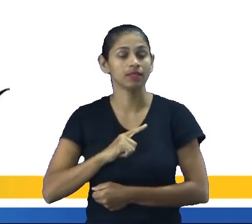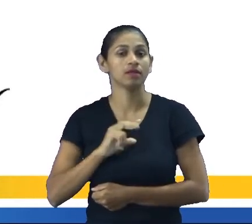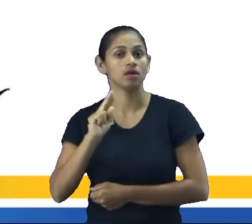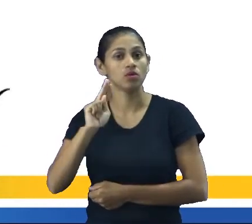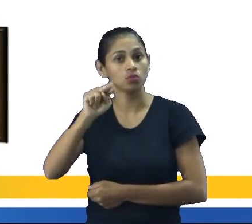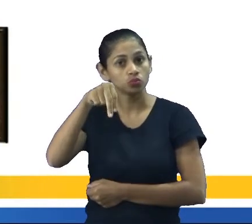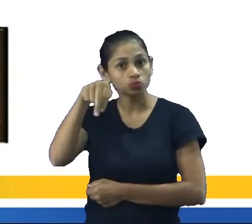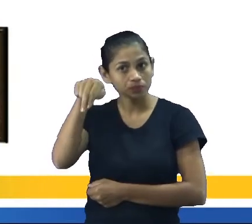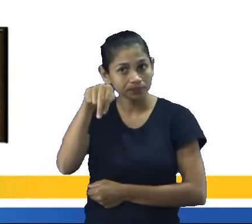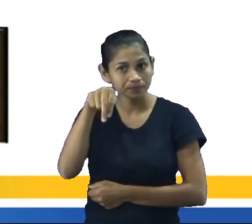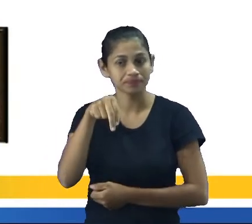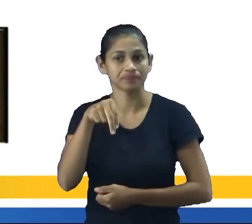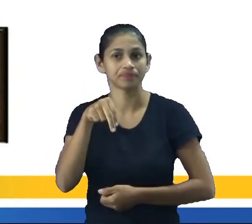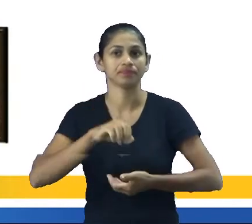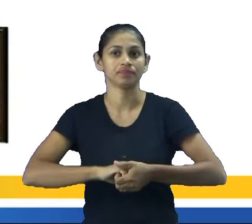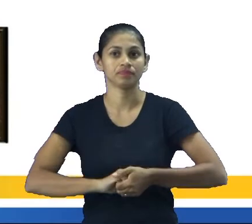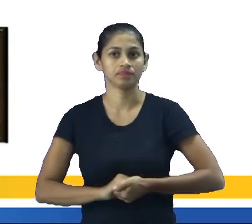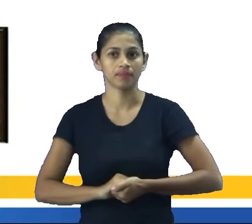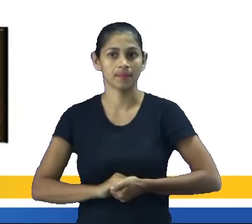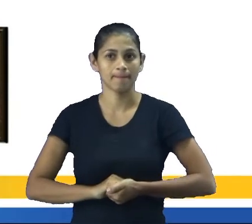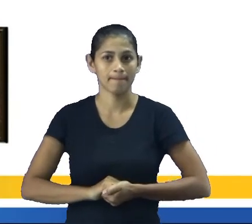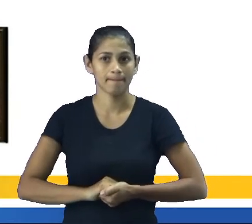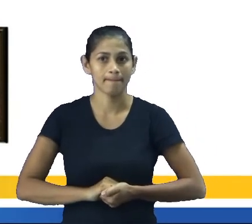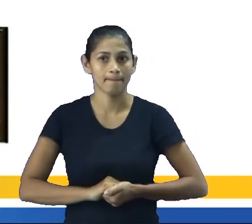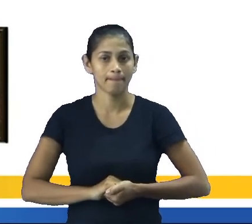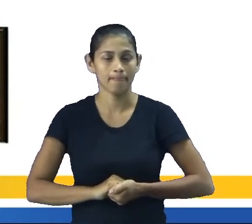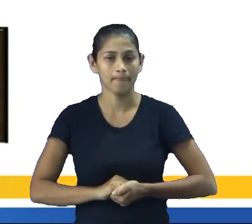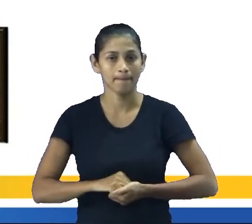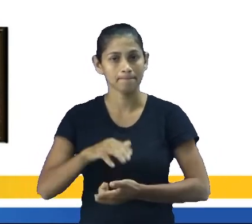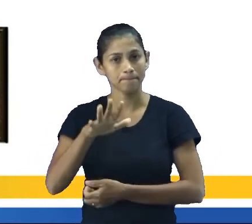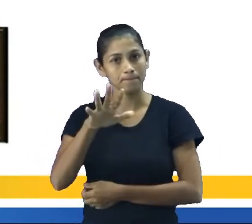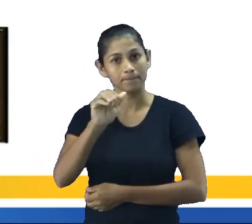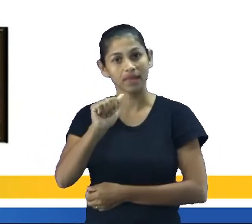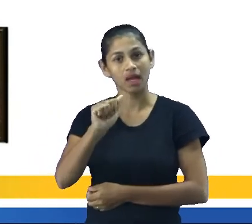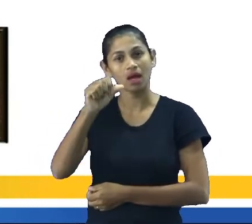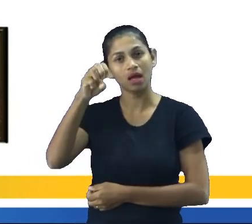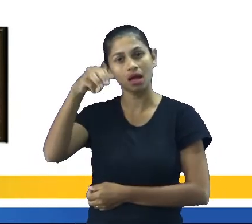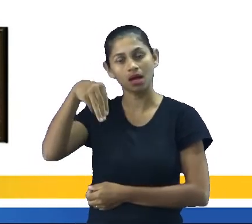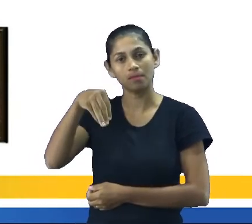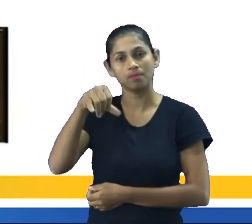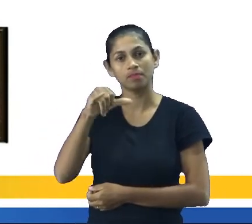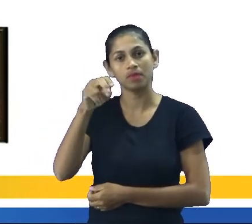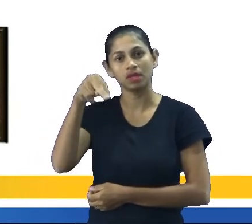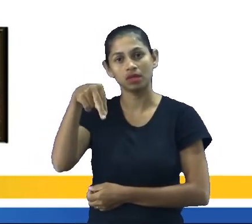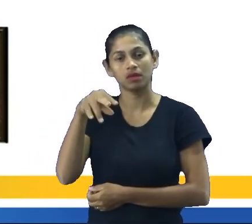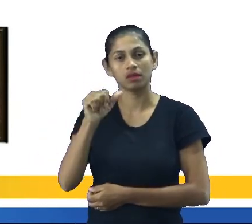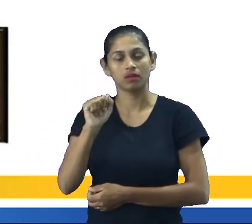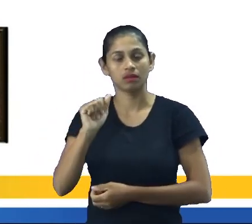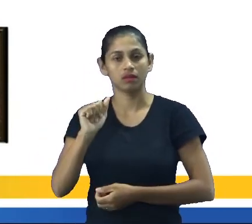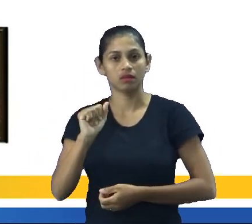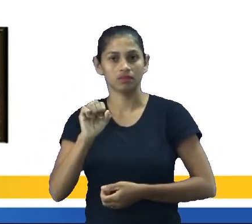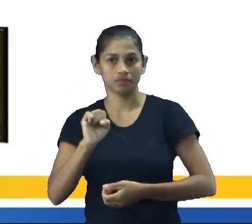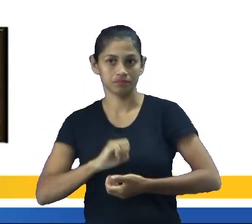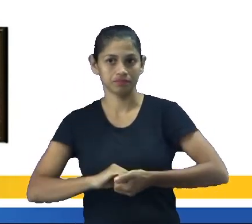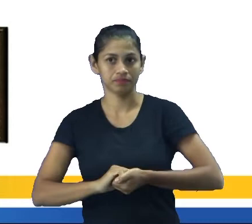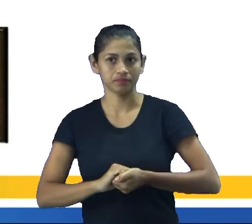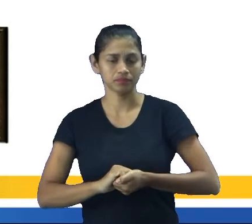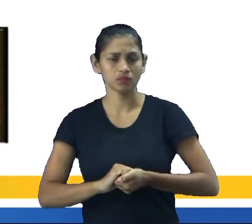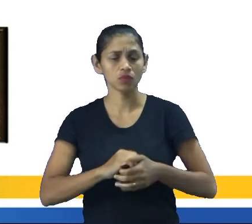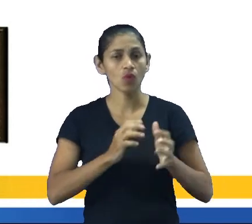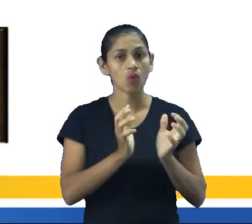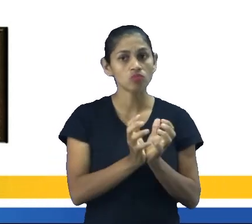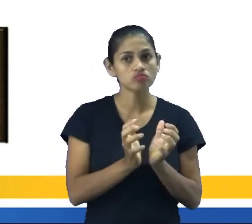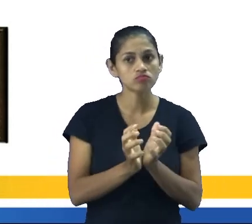nitrogênio. Então, aqui, ó, para começar, a gente tem as aminas. Né? Então, as aminas, ele vai ter o quê?